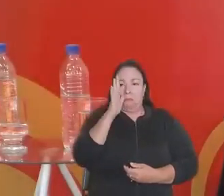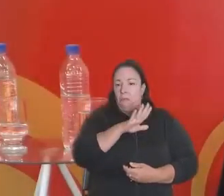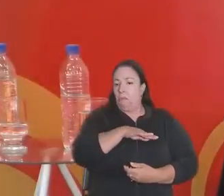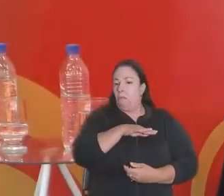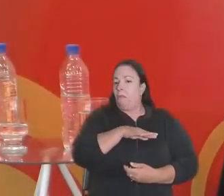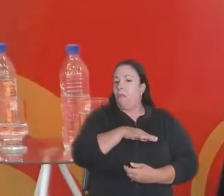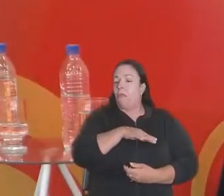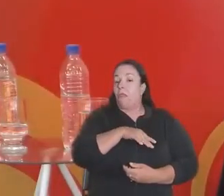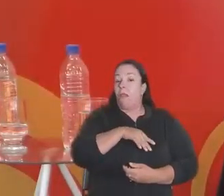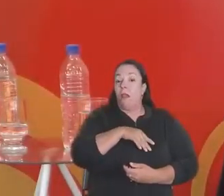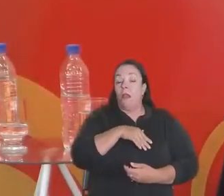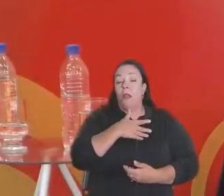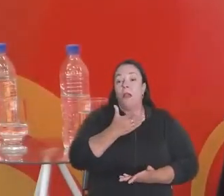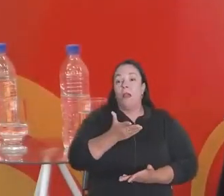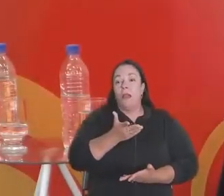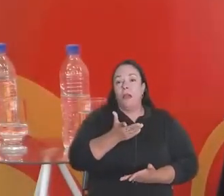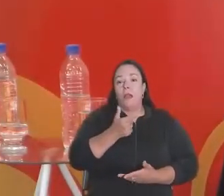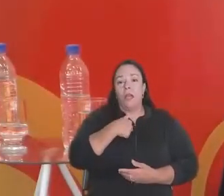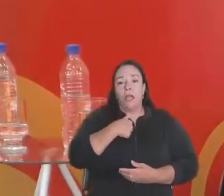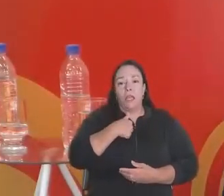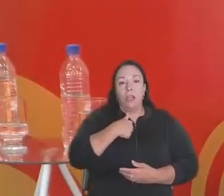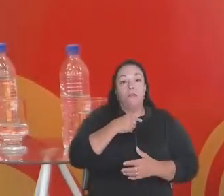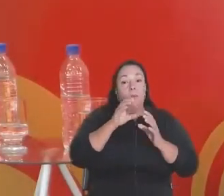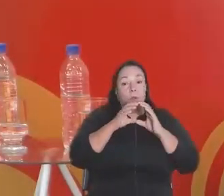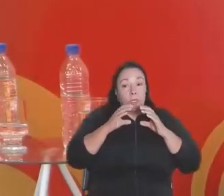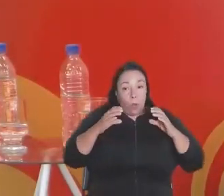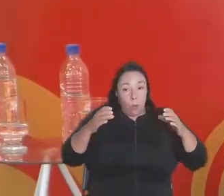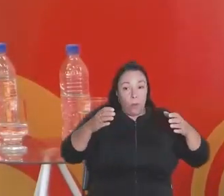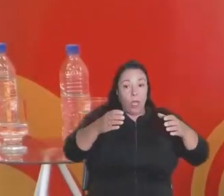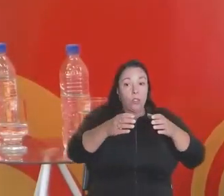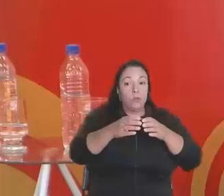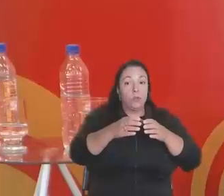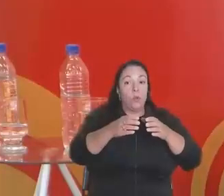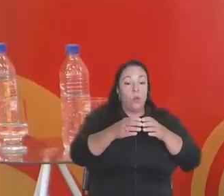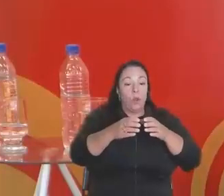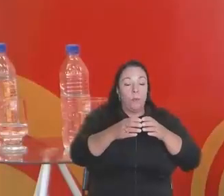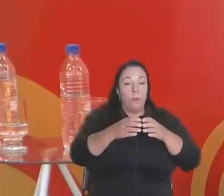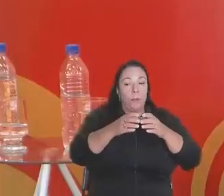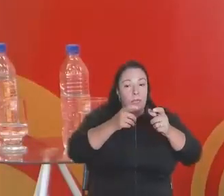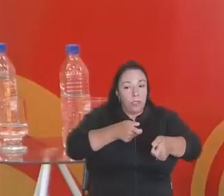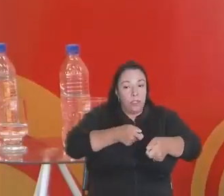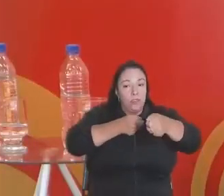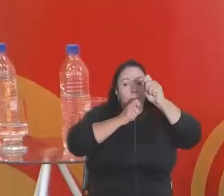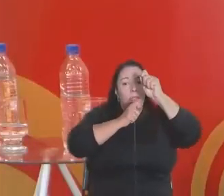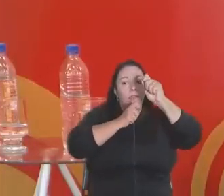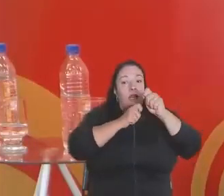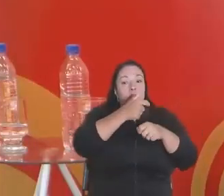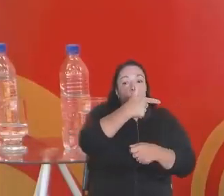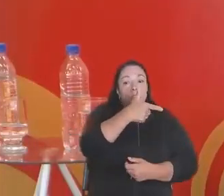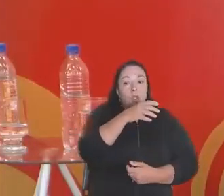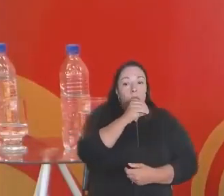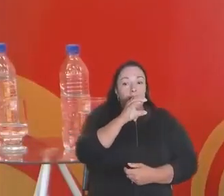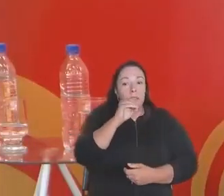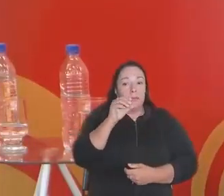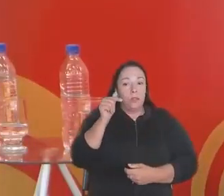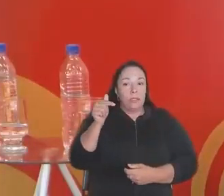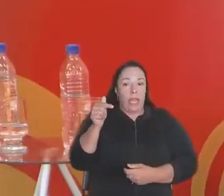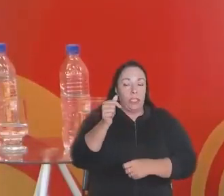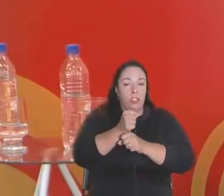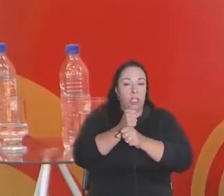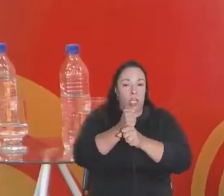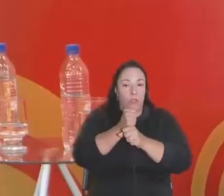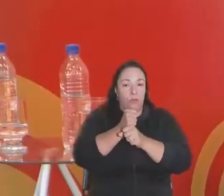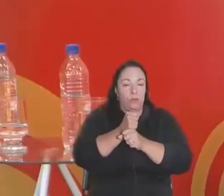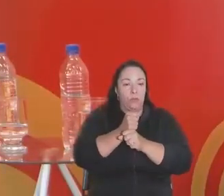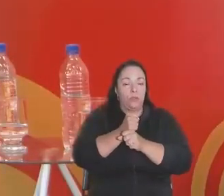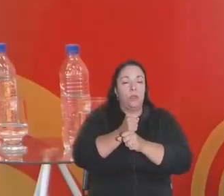cabeça. Eu falei, gente, vou montar uma turma para a gente pescar. Isso em 2007. E eu fiz um convite